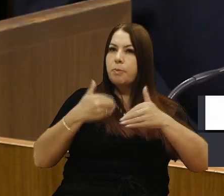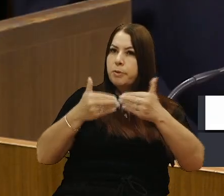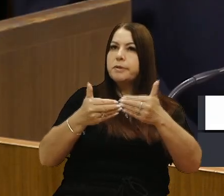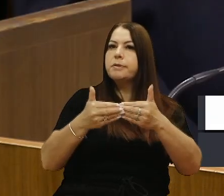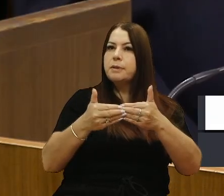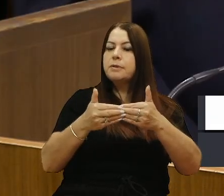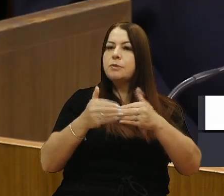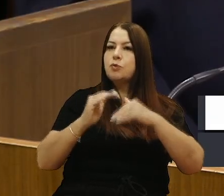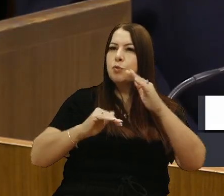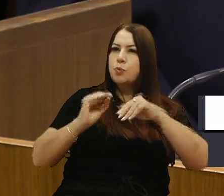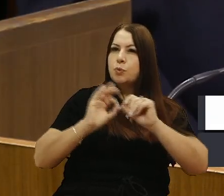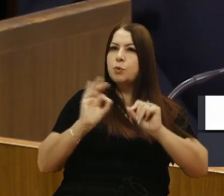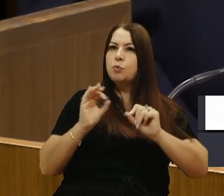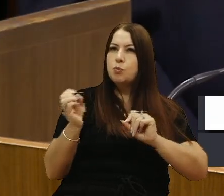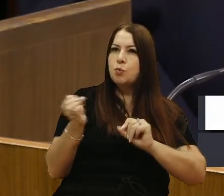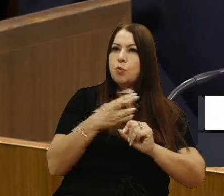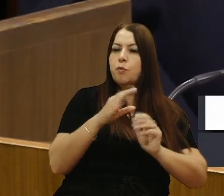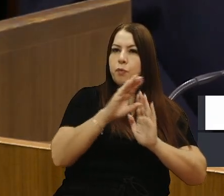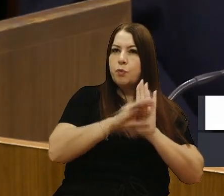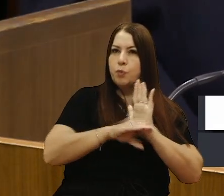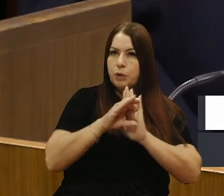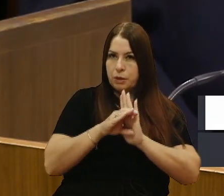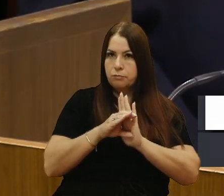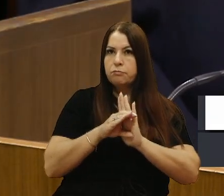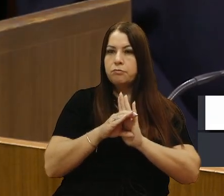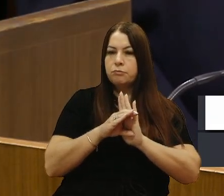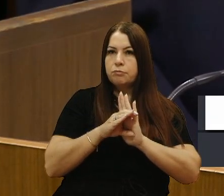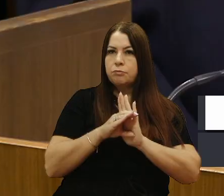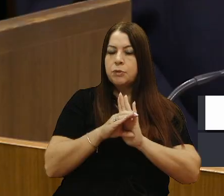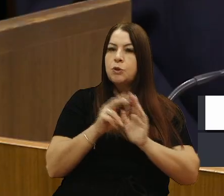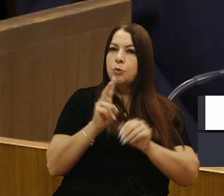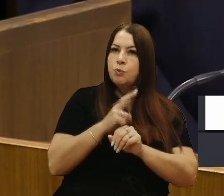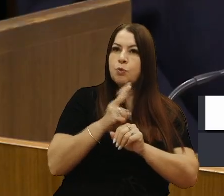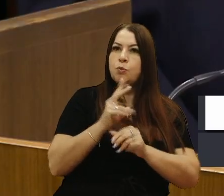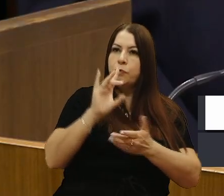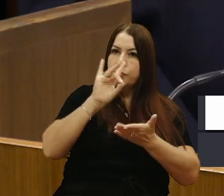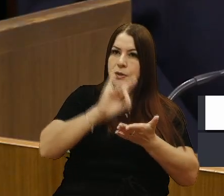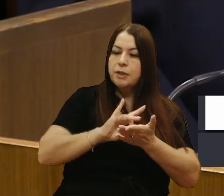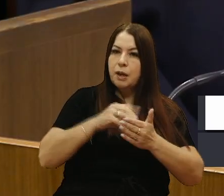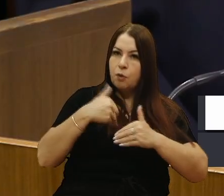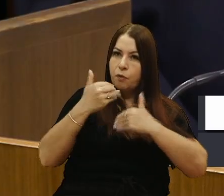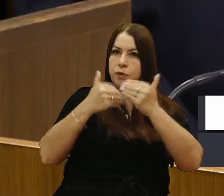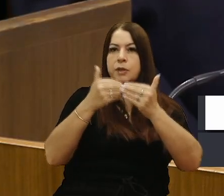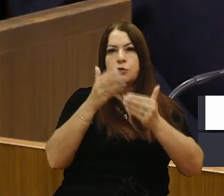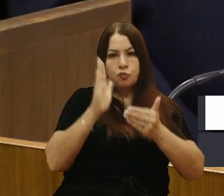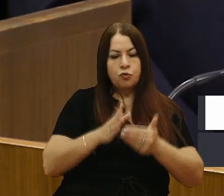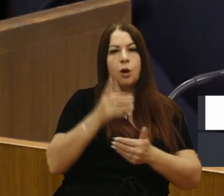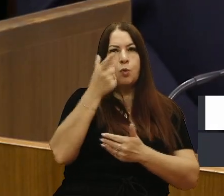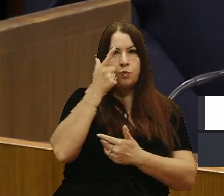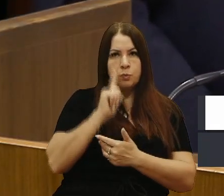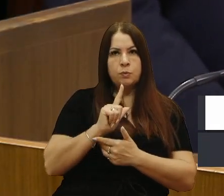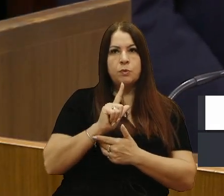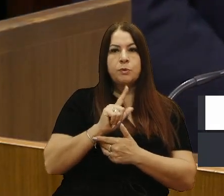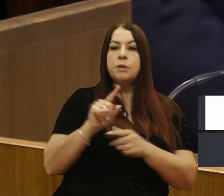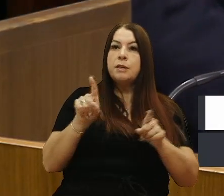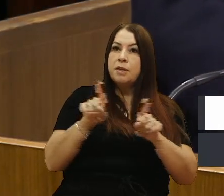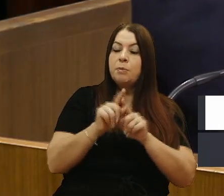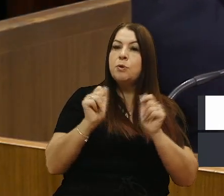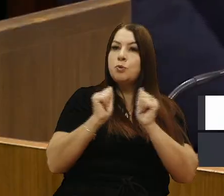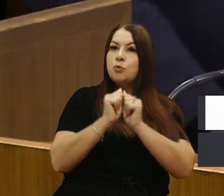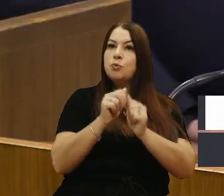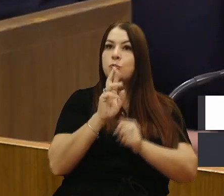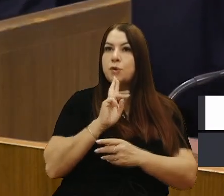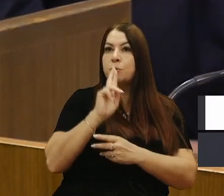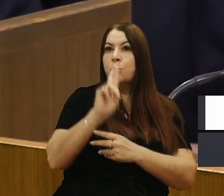de construção de um novo currículo, que busca consolidar os avanços já alcançados e, ao mesmo tempo,